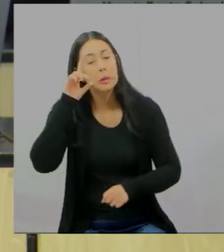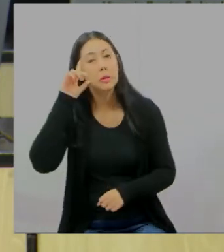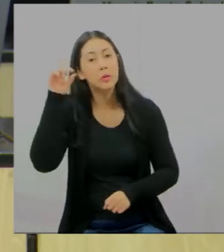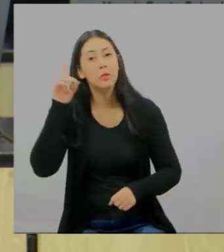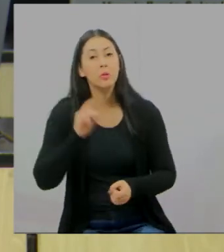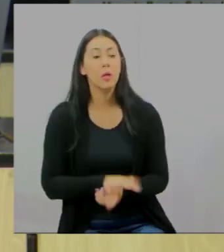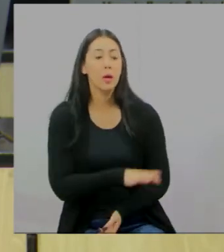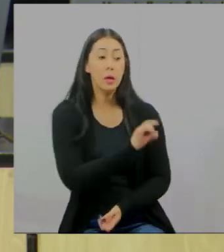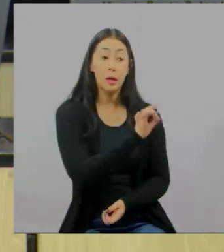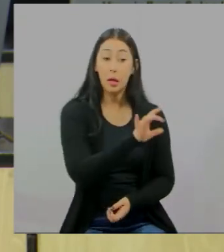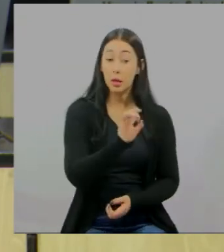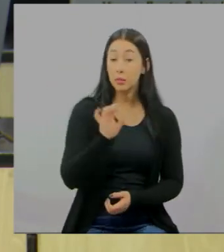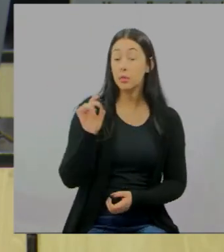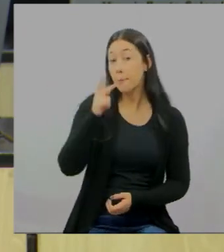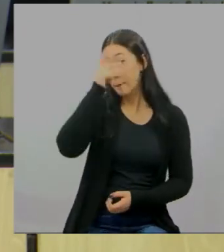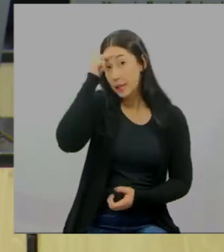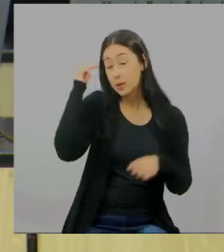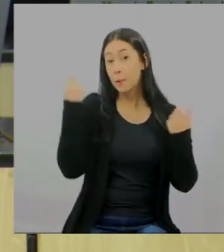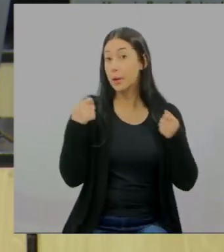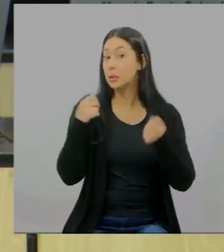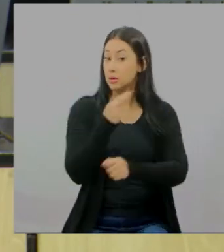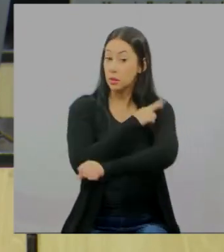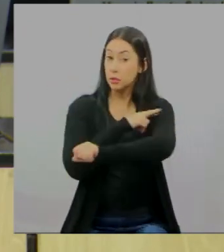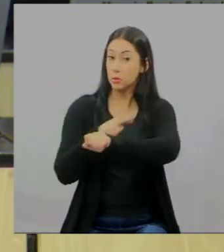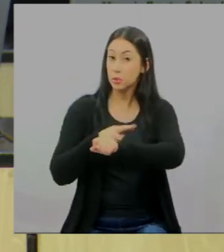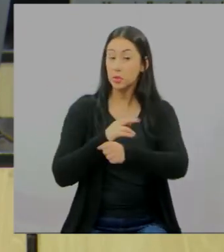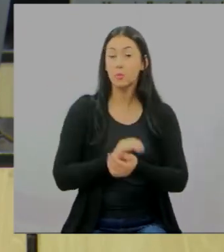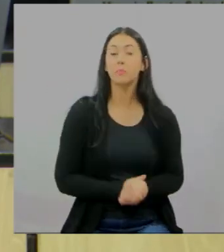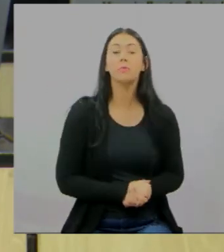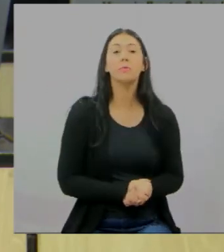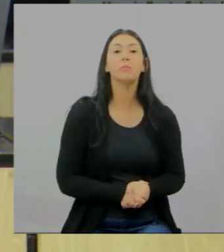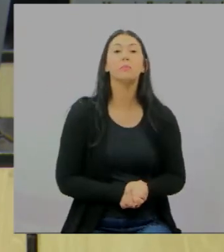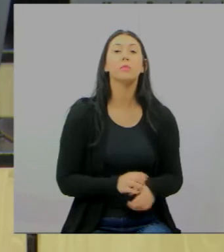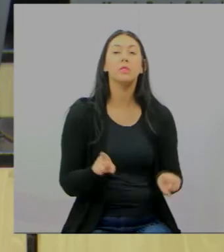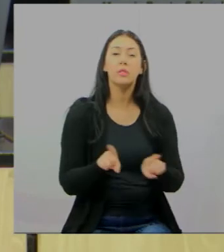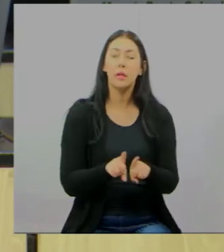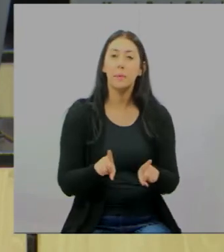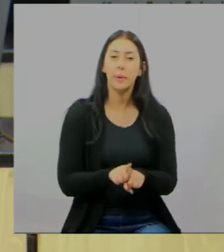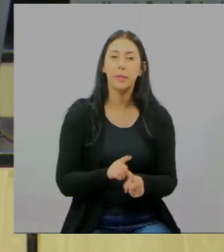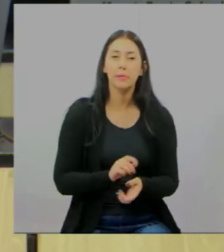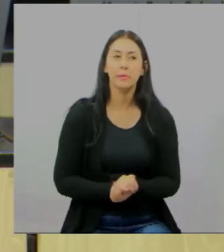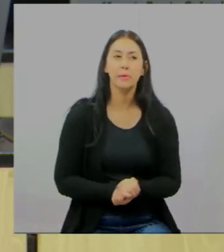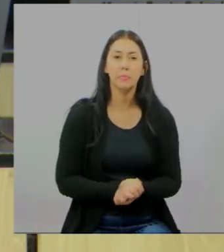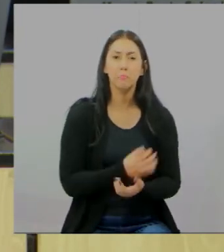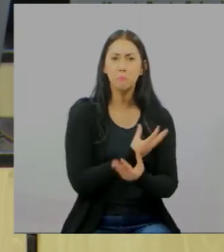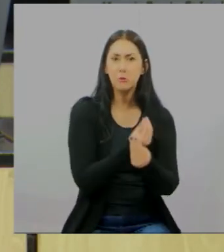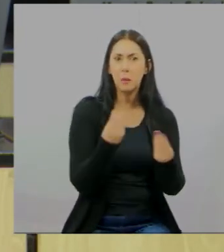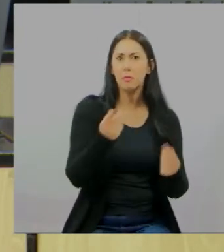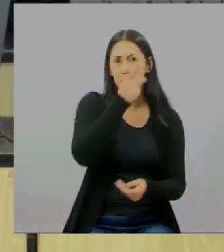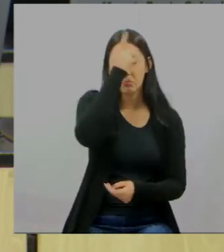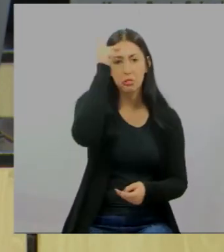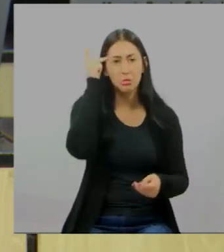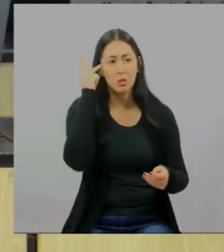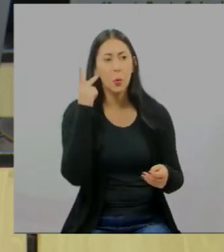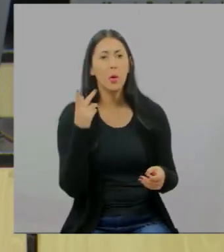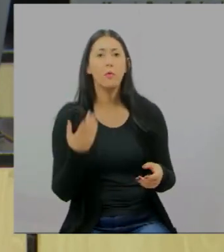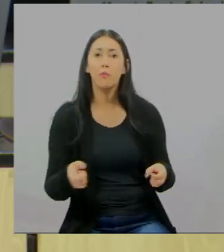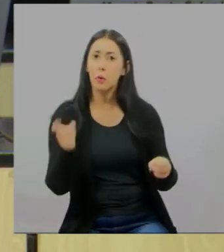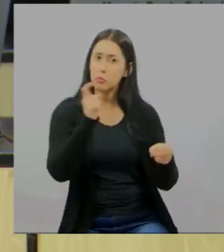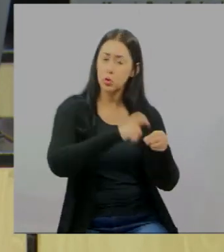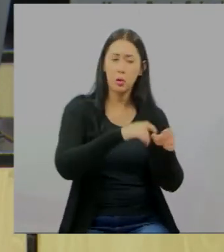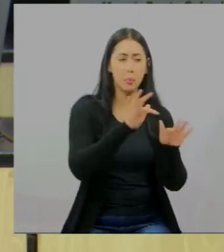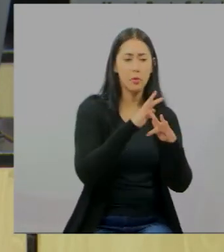é respeitado por esse público, tendo em vista que, pelo vínculo, tantos foram reintegrados à família e até mesmo de